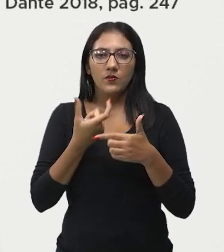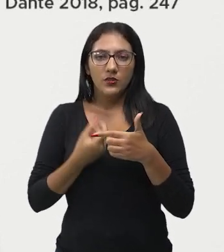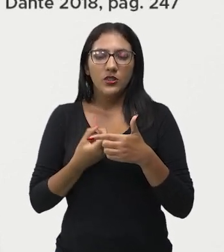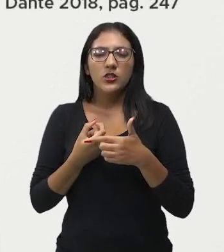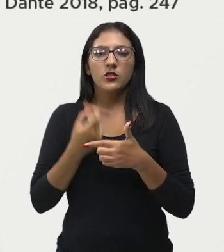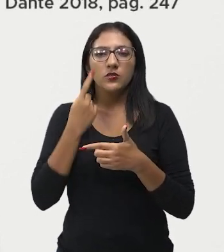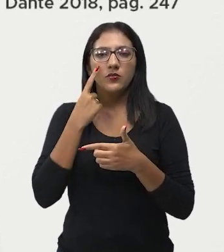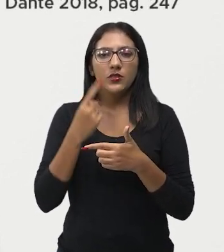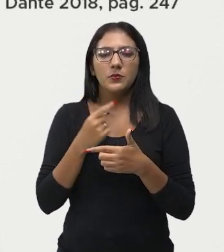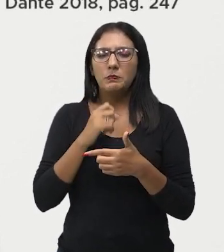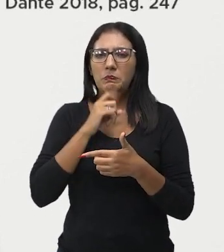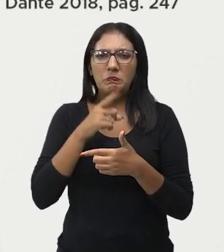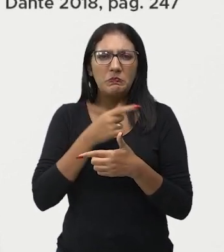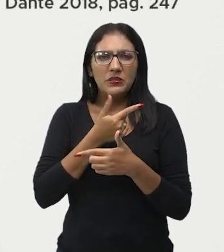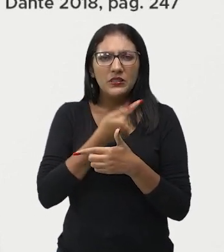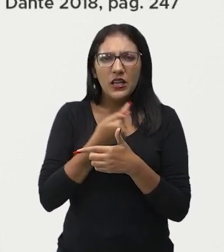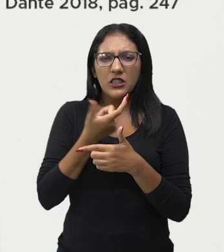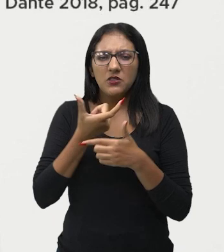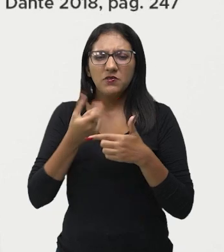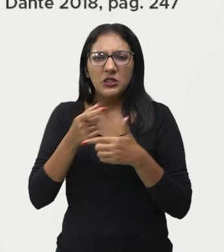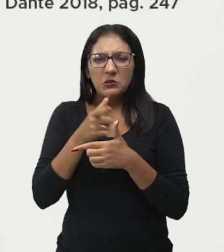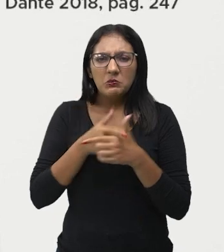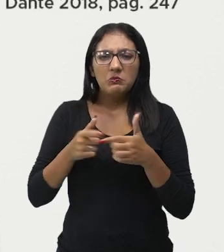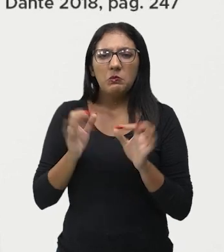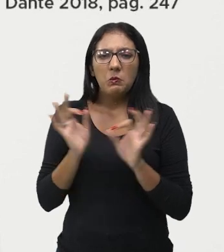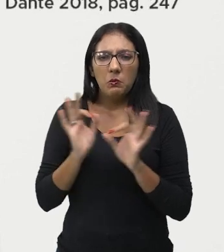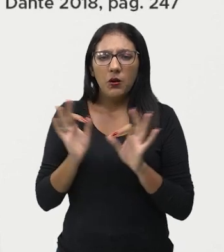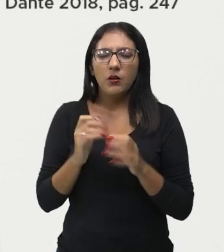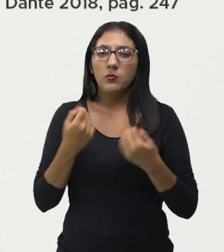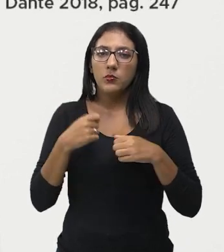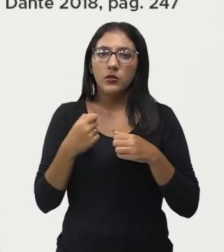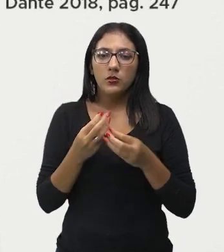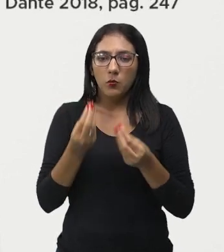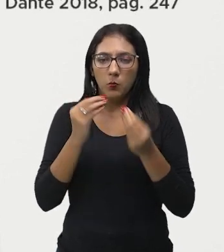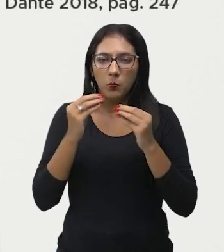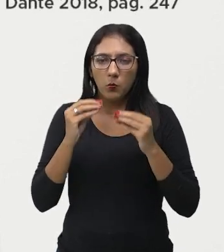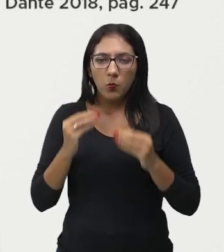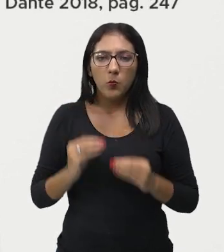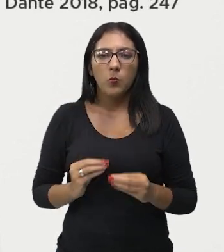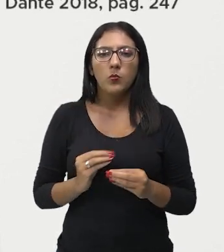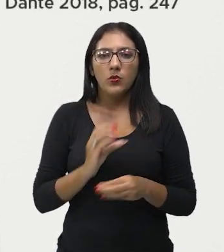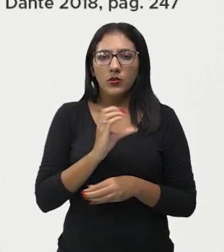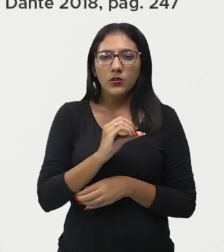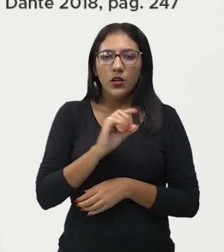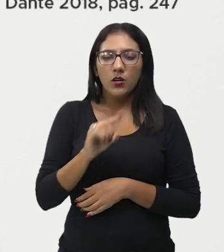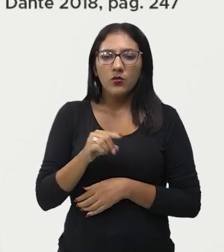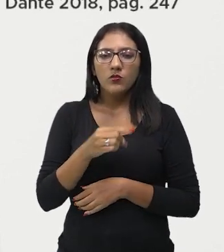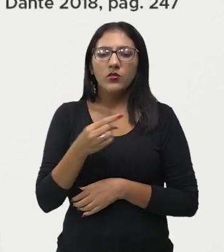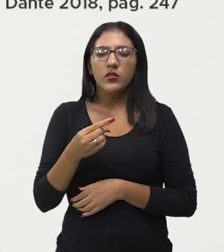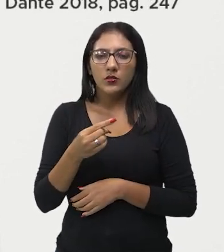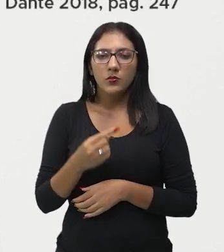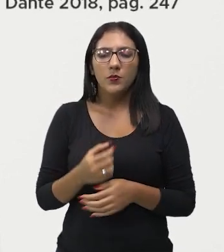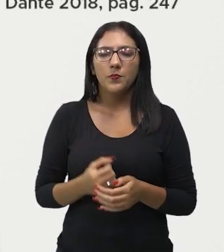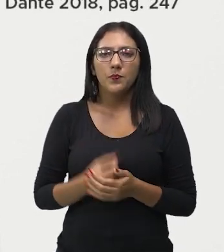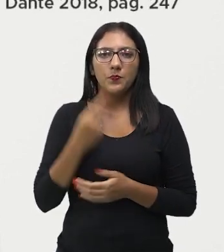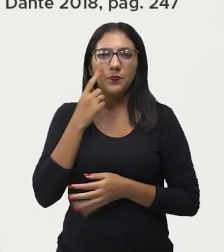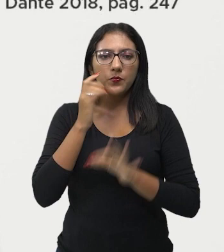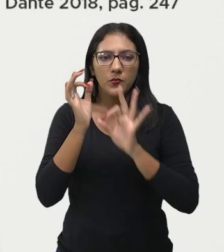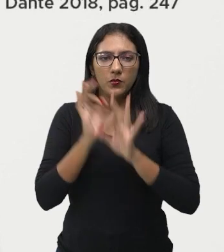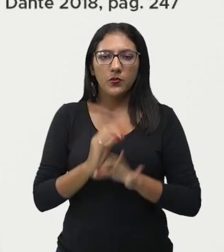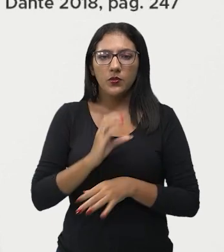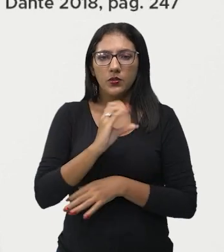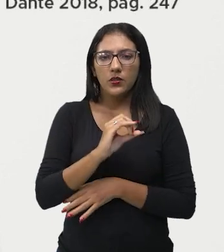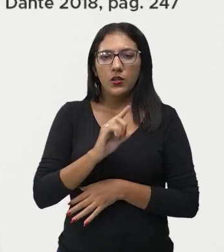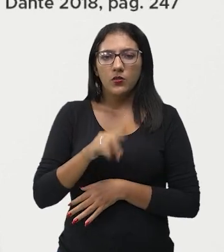você concordar que não dá de dividir 7 para 20, a gente acrescenta um zero e começamos um quociente decimal. Ficou então 3 vezes